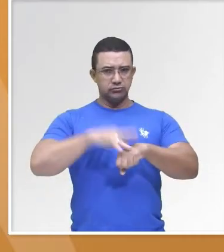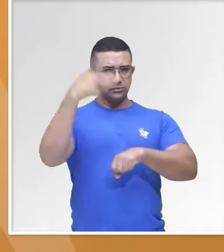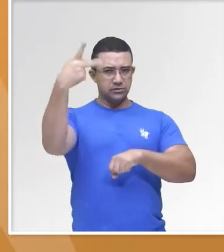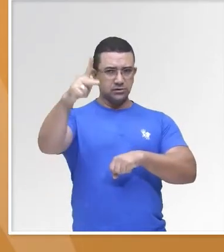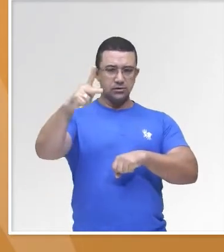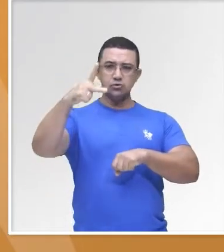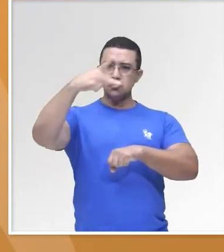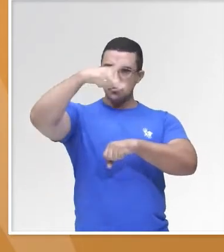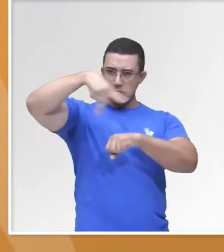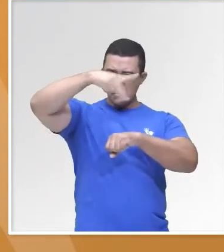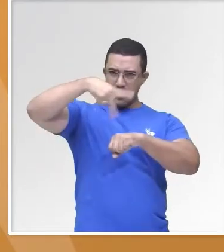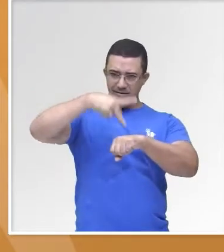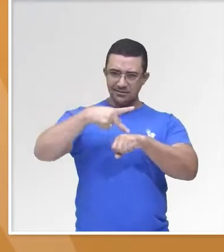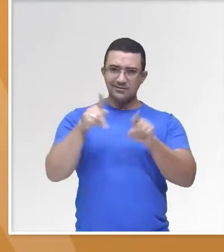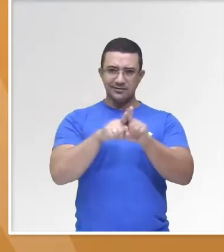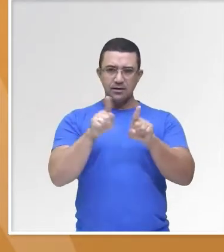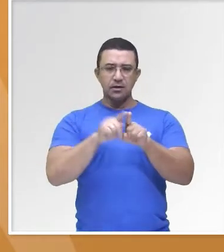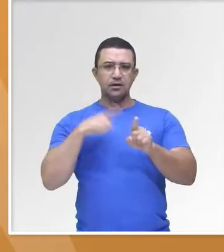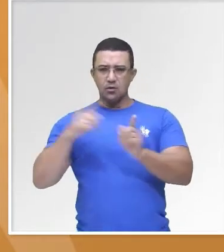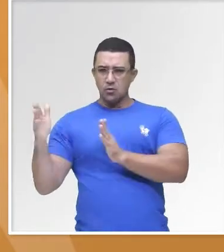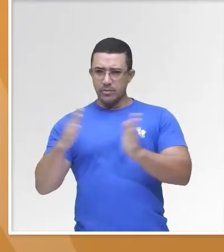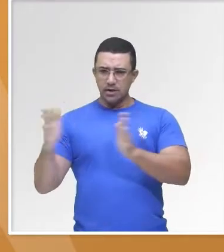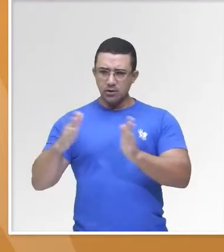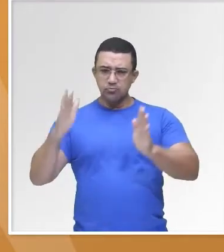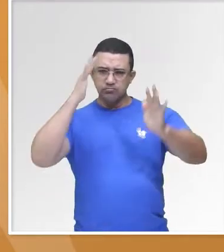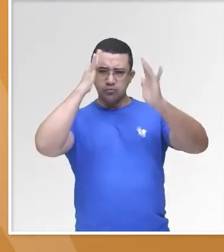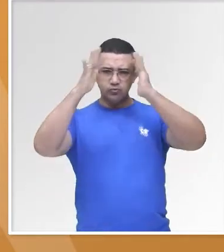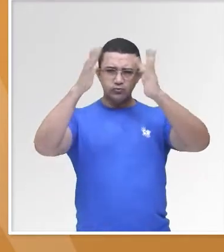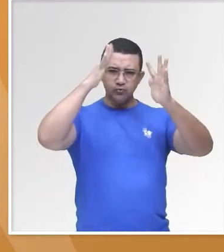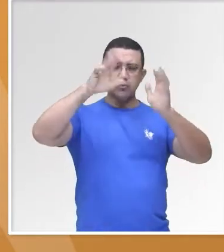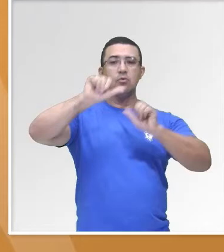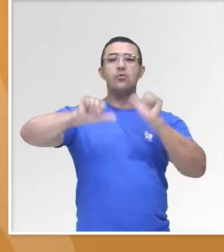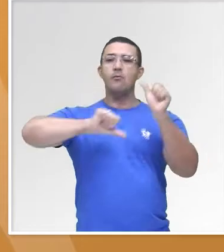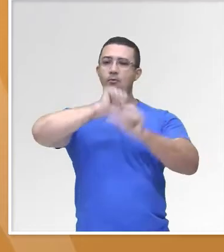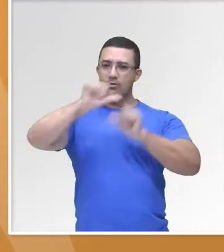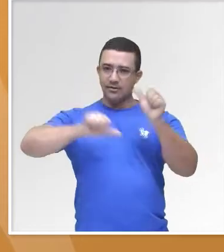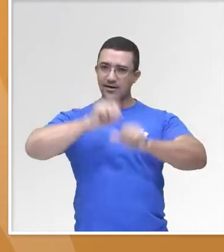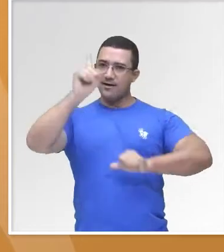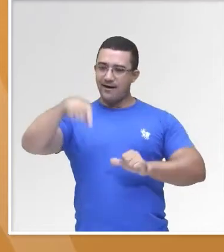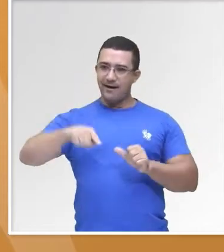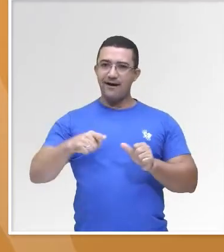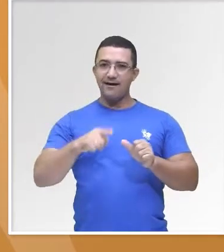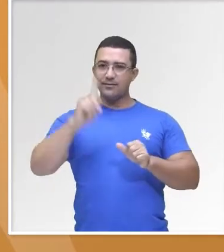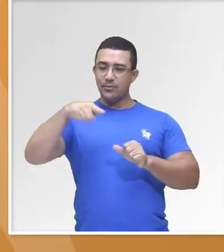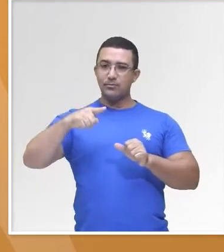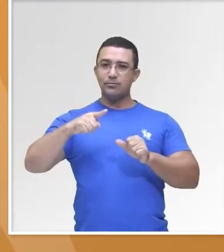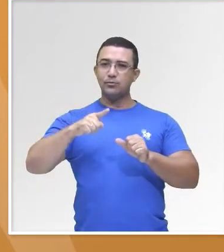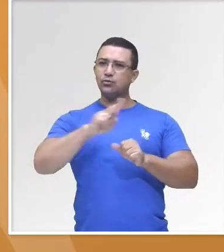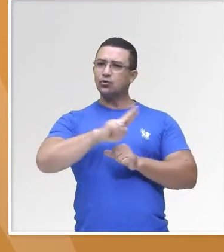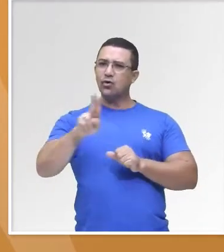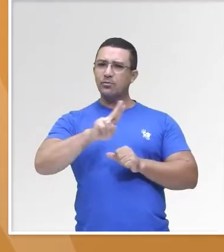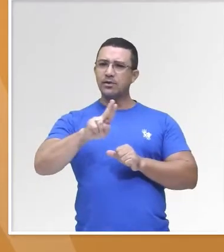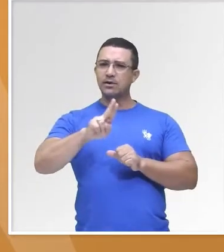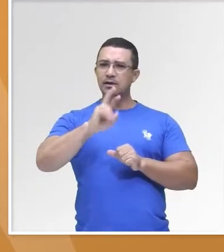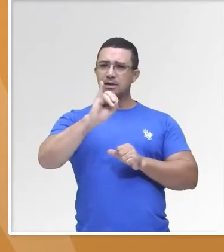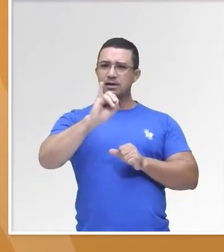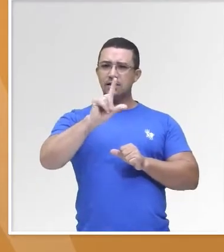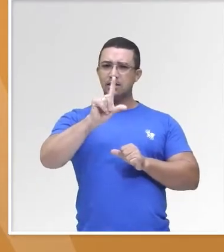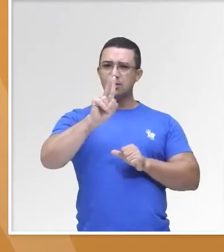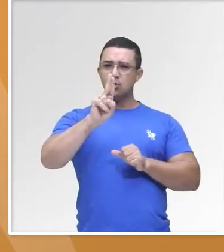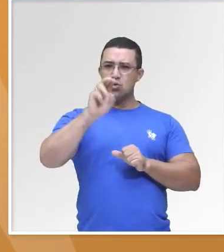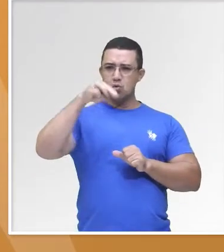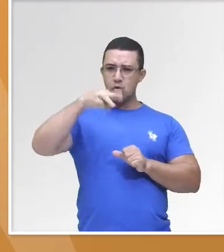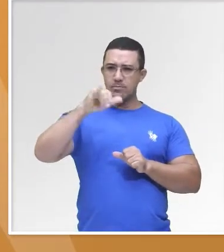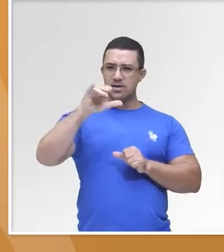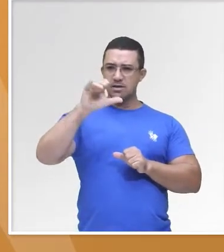de reflexões, de mudanças, que vai ser chamado de iluminismo. Então esse iluminismo ele vai